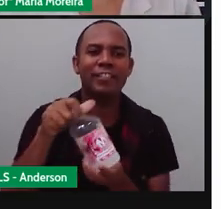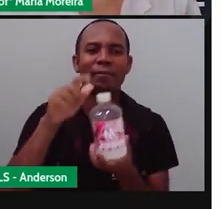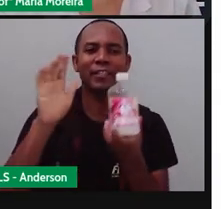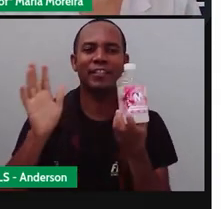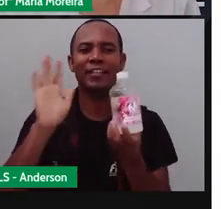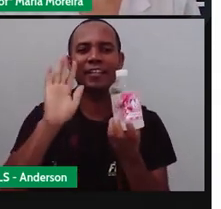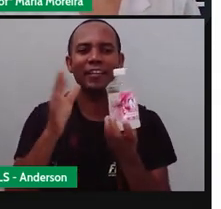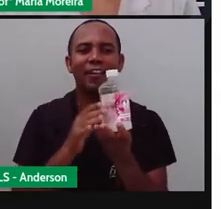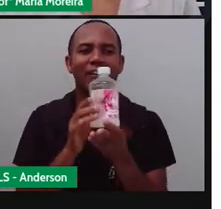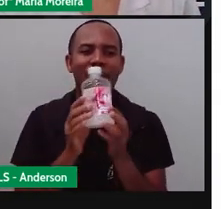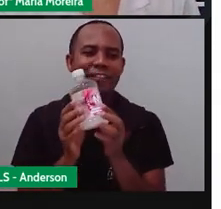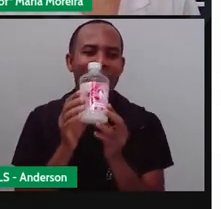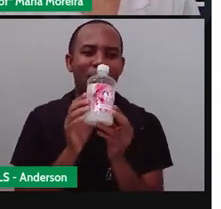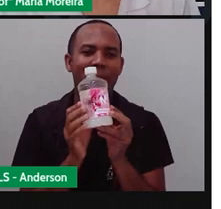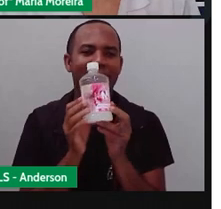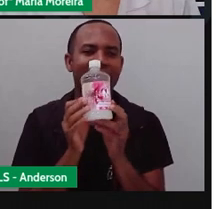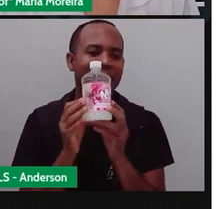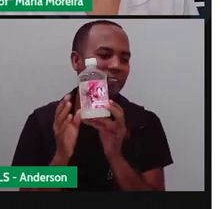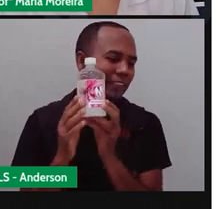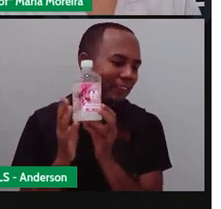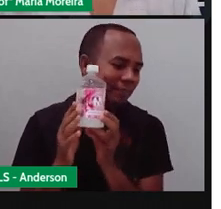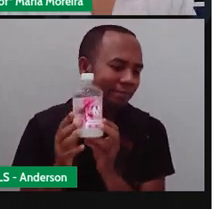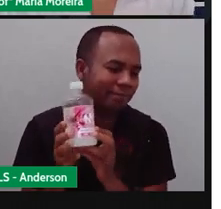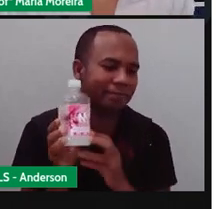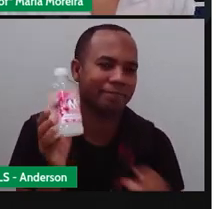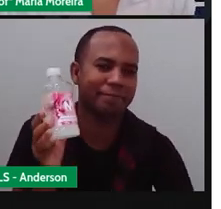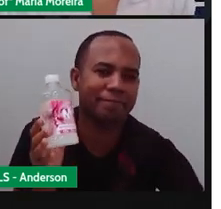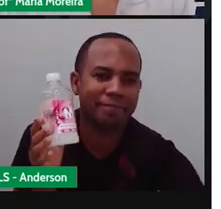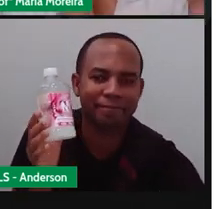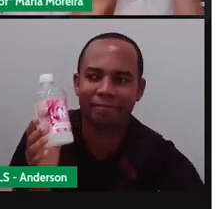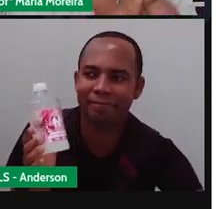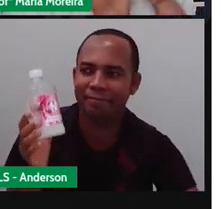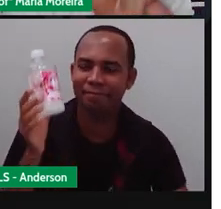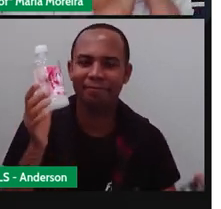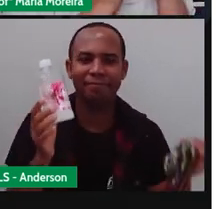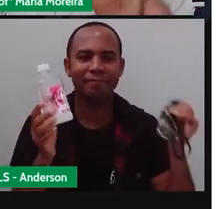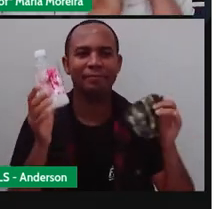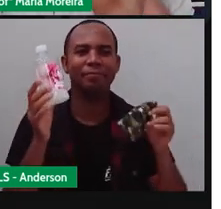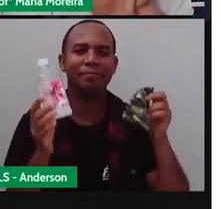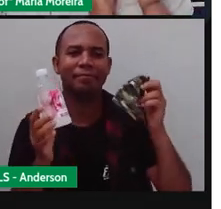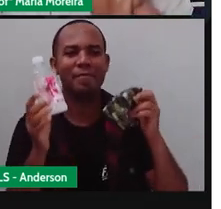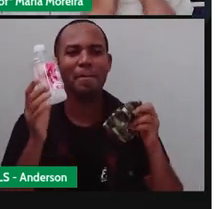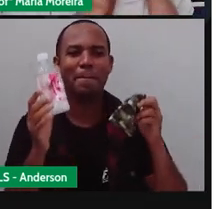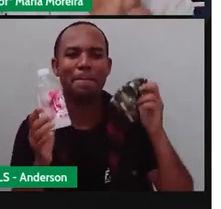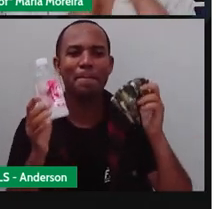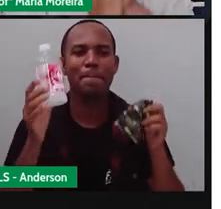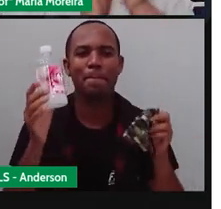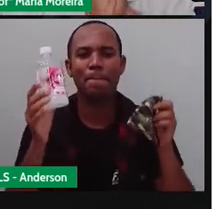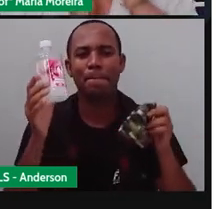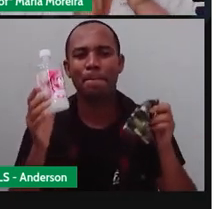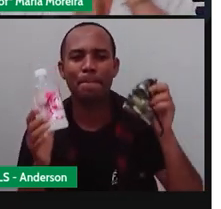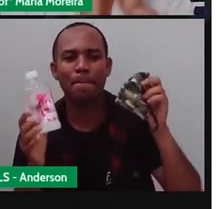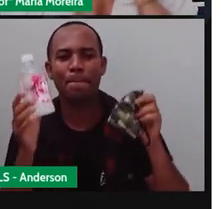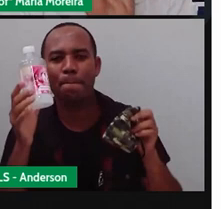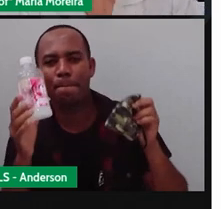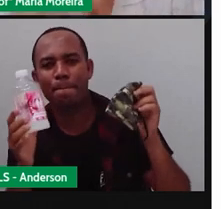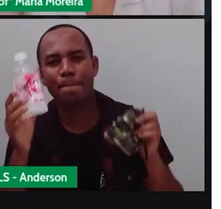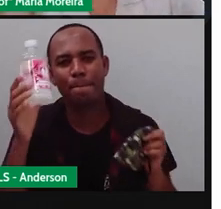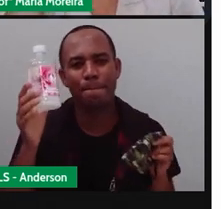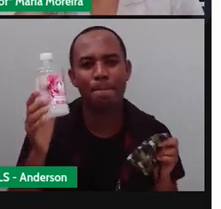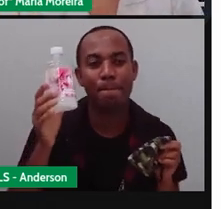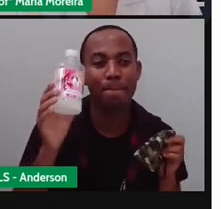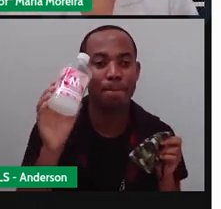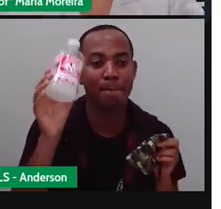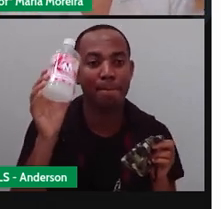para vocês vamos continuar Vamos lavar uma mão lava outra lava uma